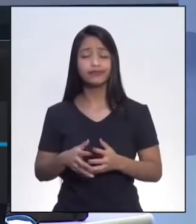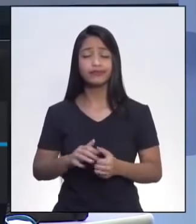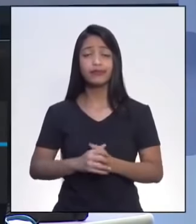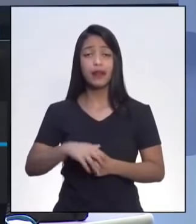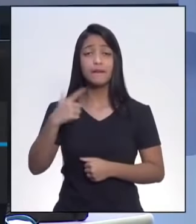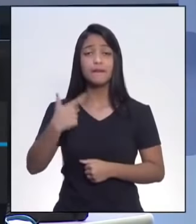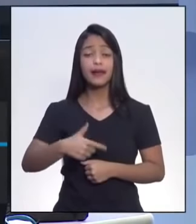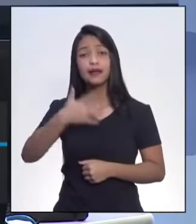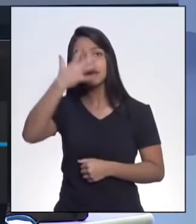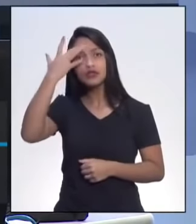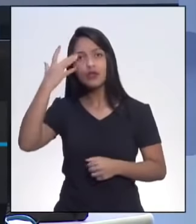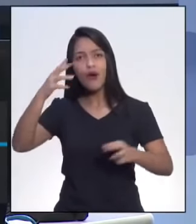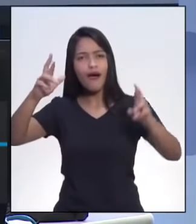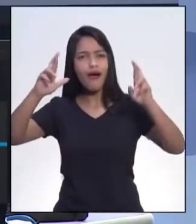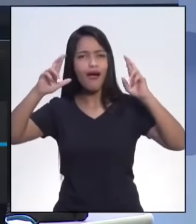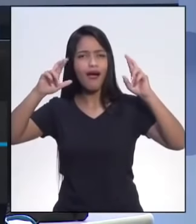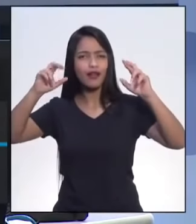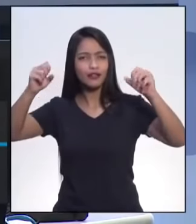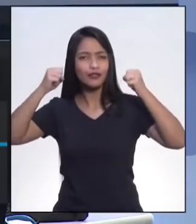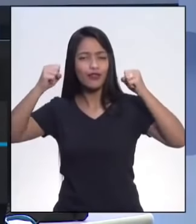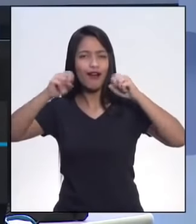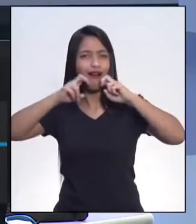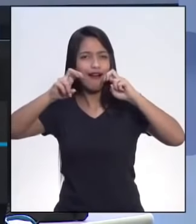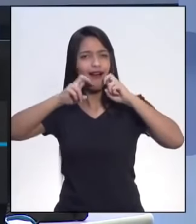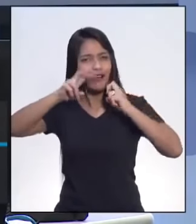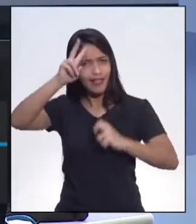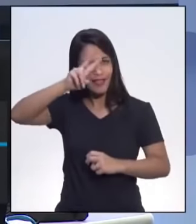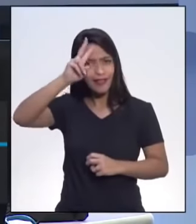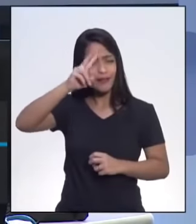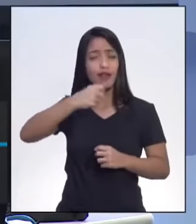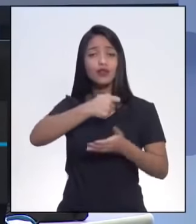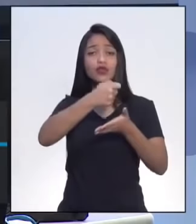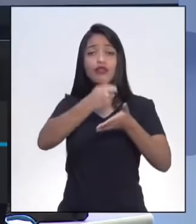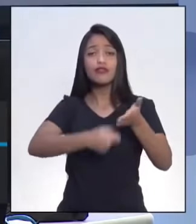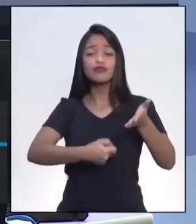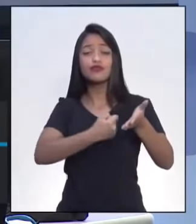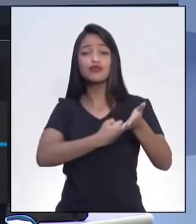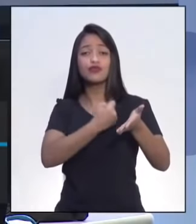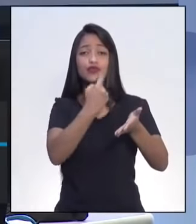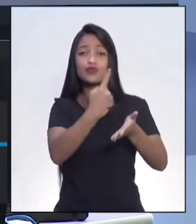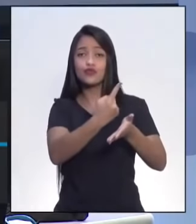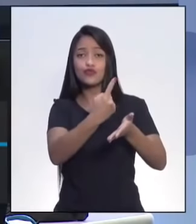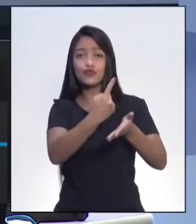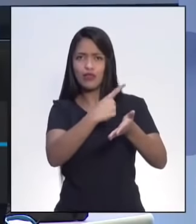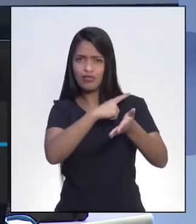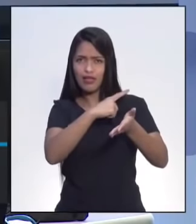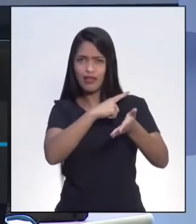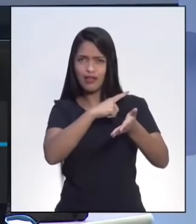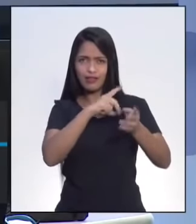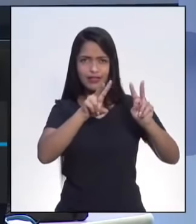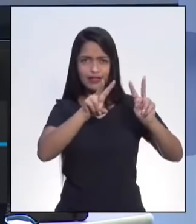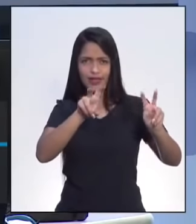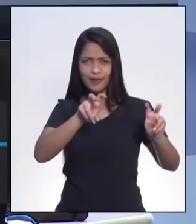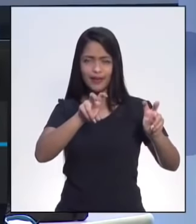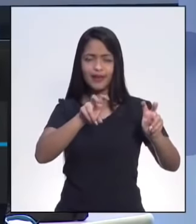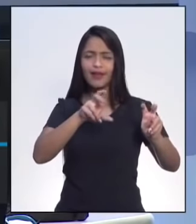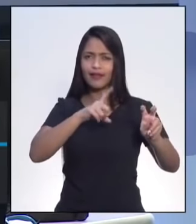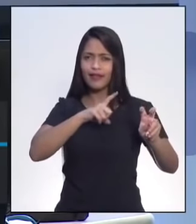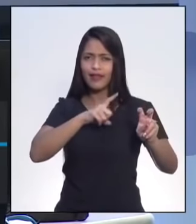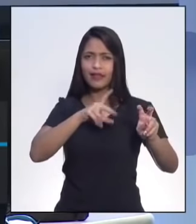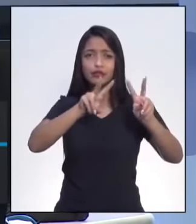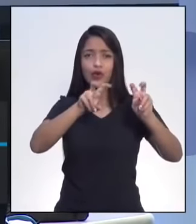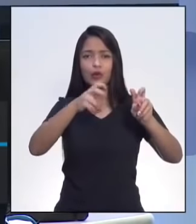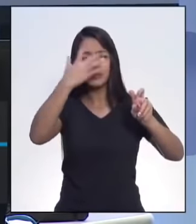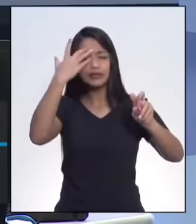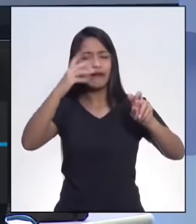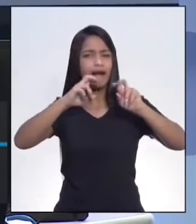Vocês se lembram de ter ouvido ou de ter lido ele falando alguma coisa, ele não ela, né, que foi a Mara, falando alguma coisa sobre a